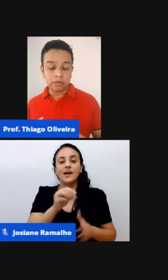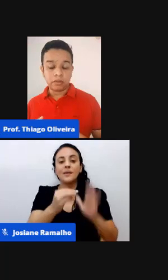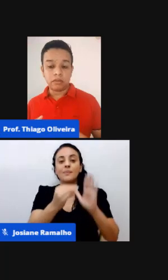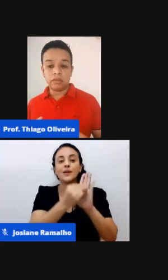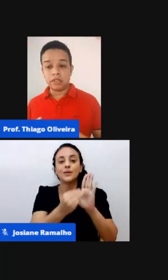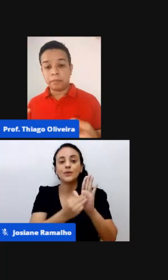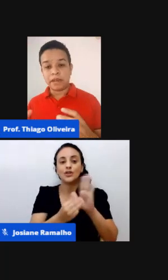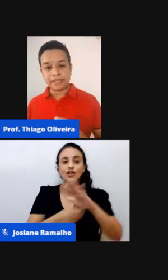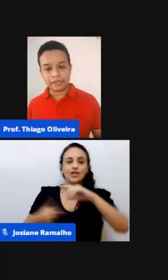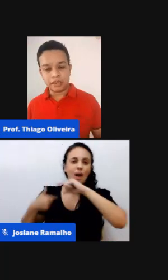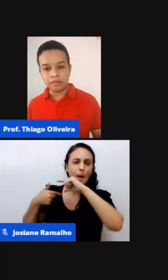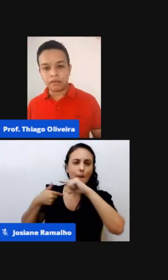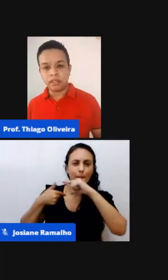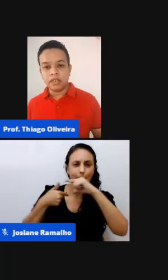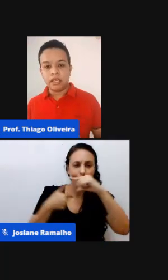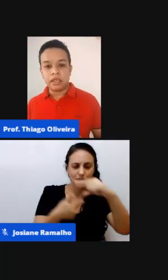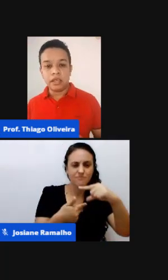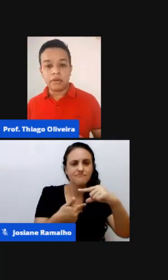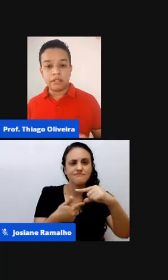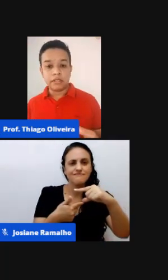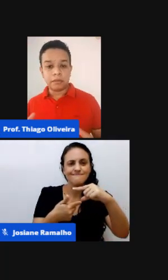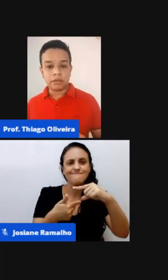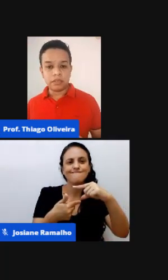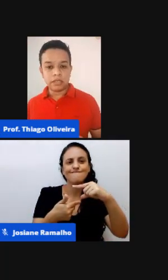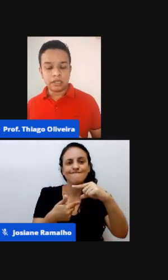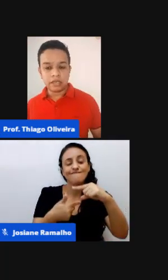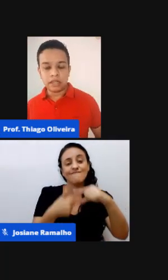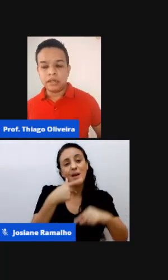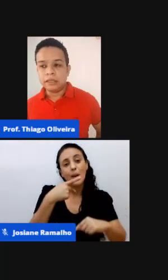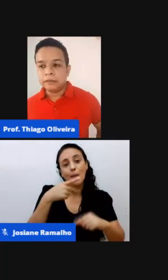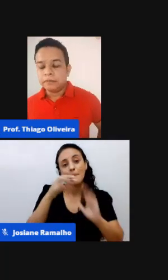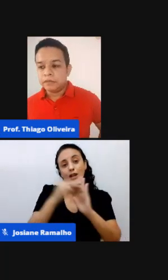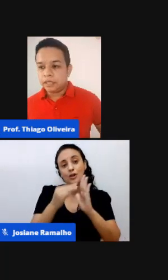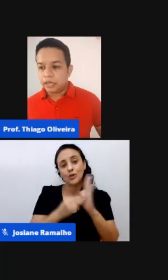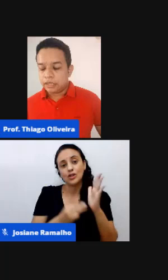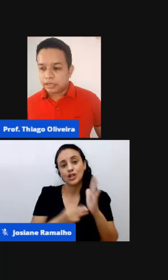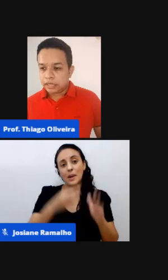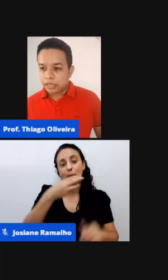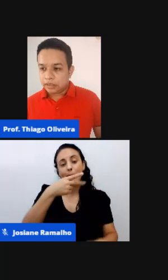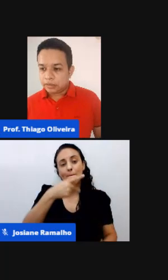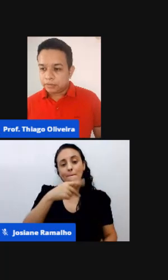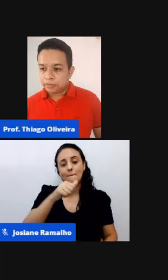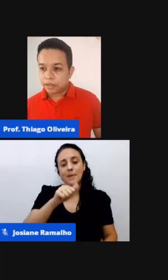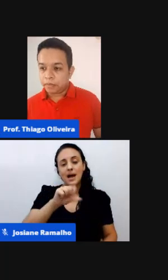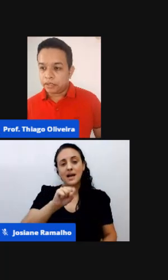contrapontativa, a uma metodologia passiva, em que eram receptores dessa